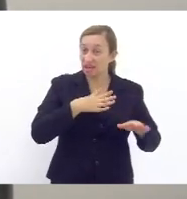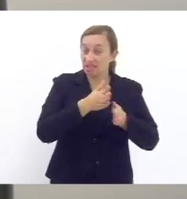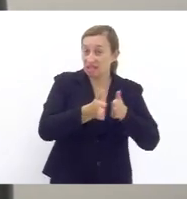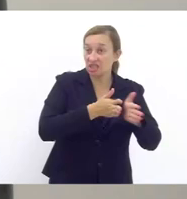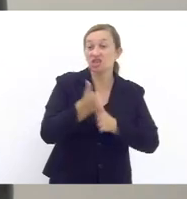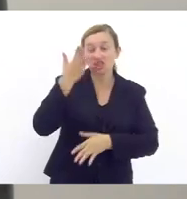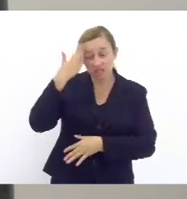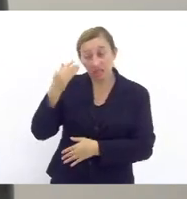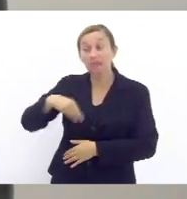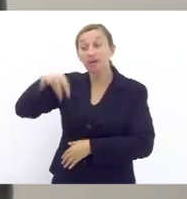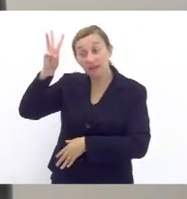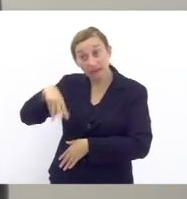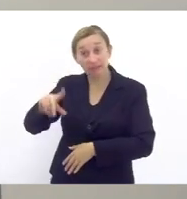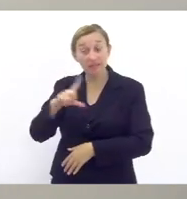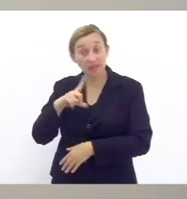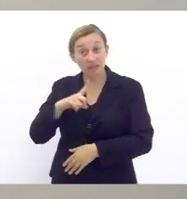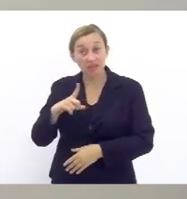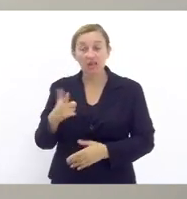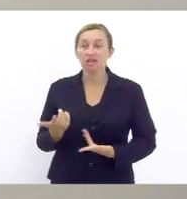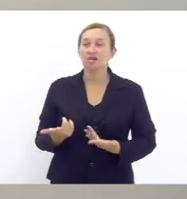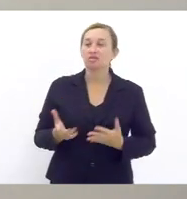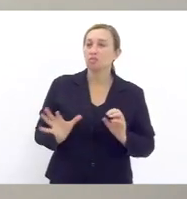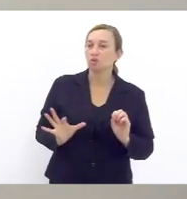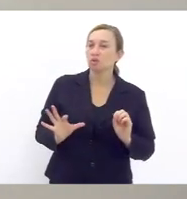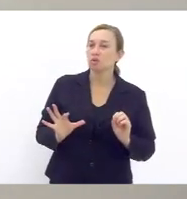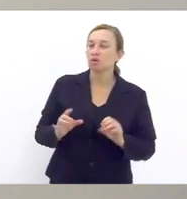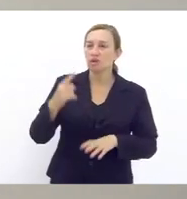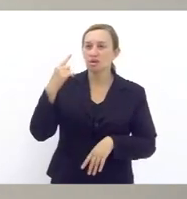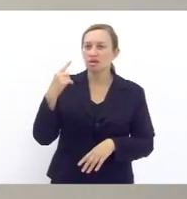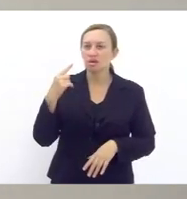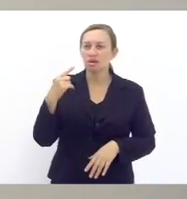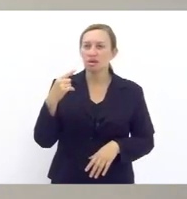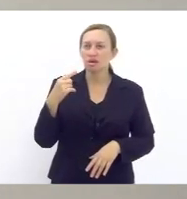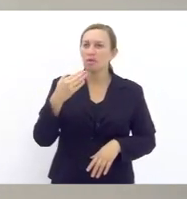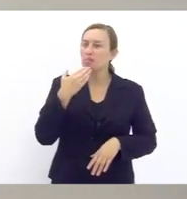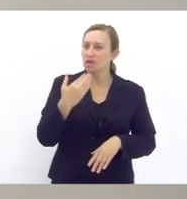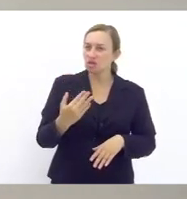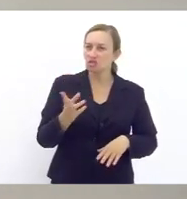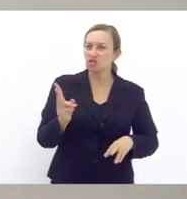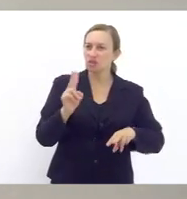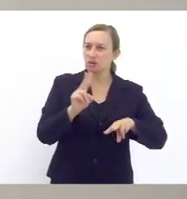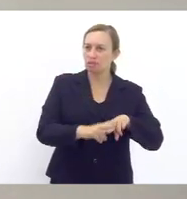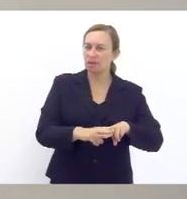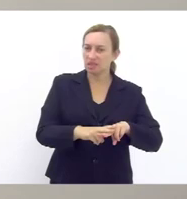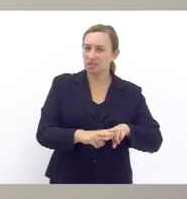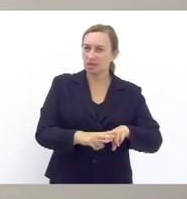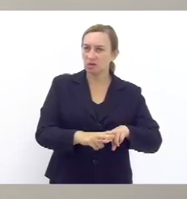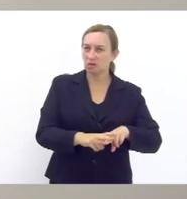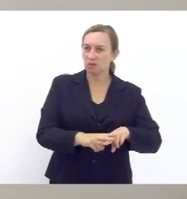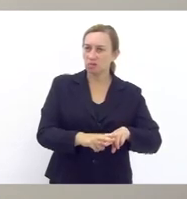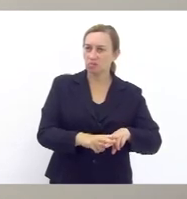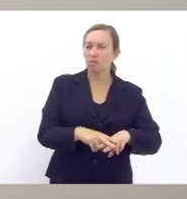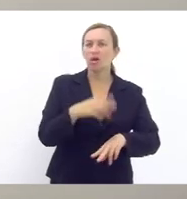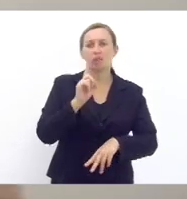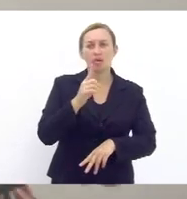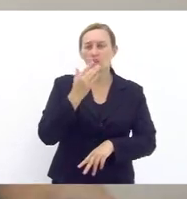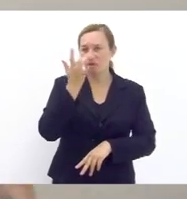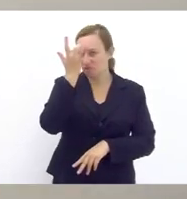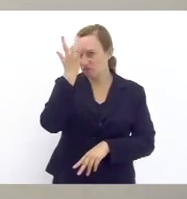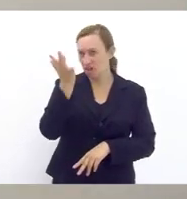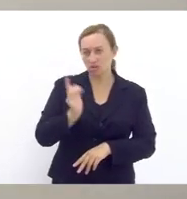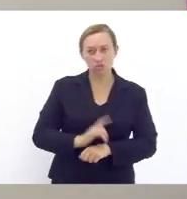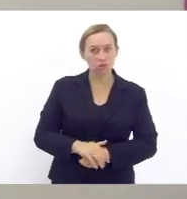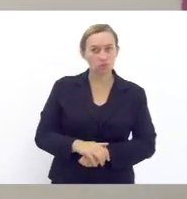acesso e para poder fazer um mandado de segurança não é fácil infelizmente